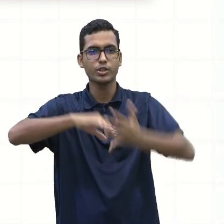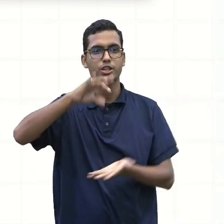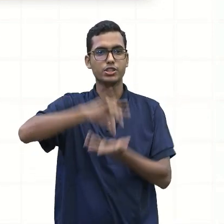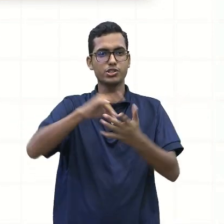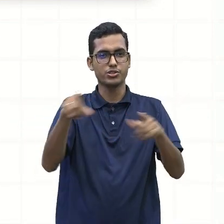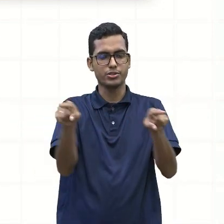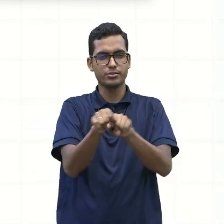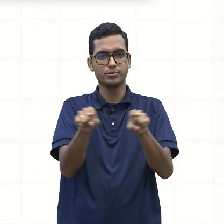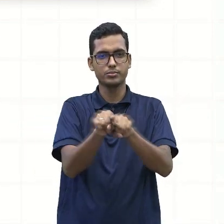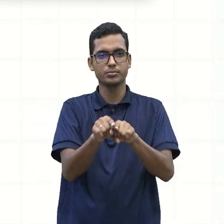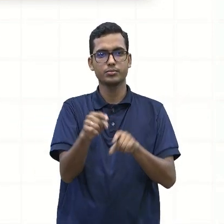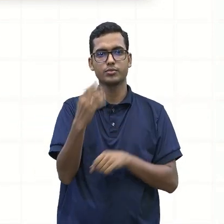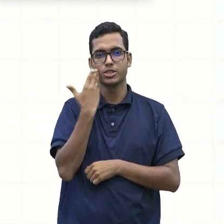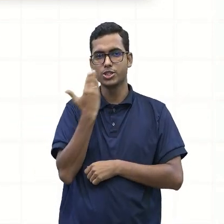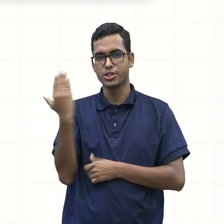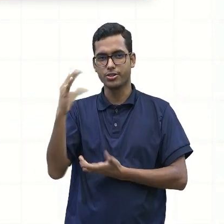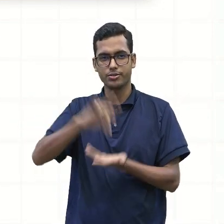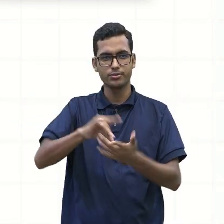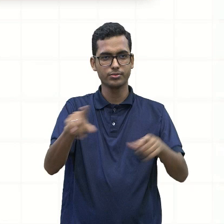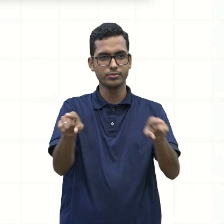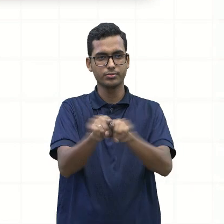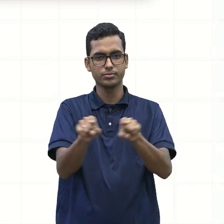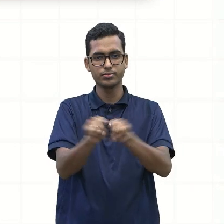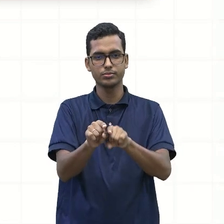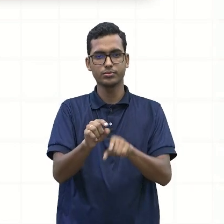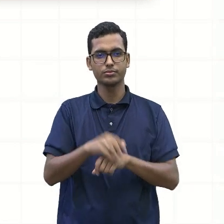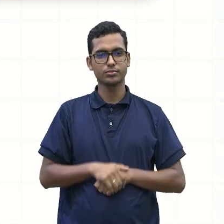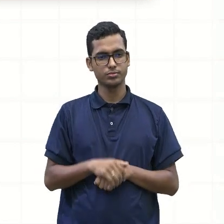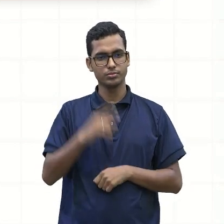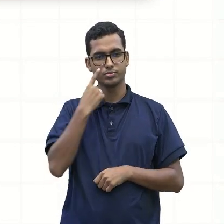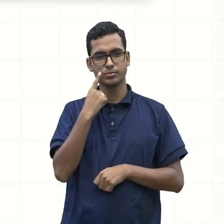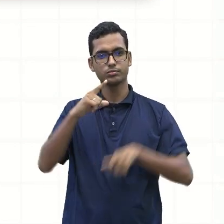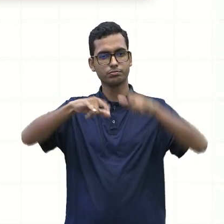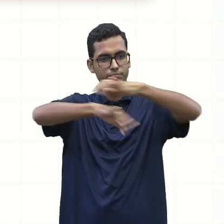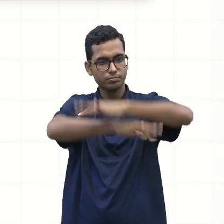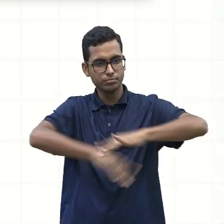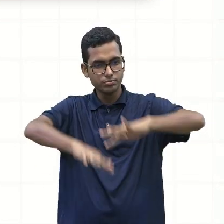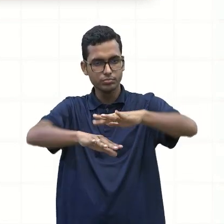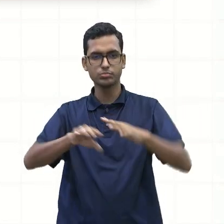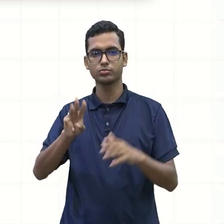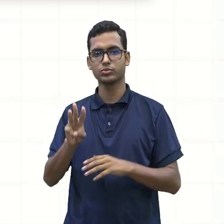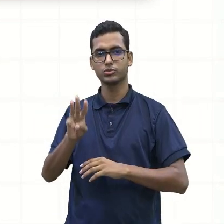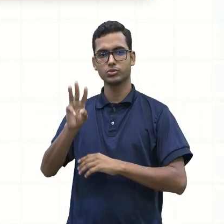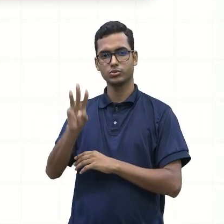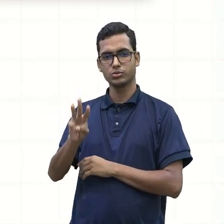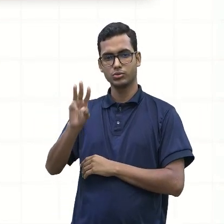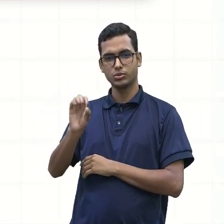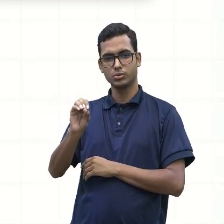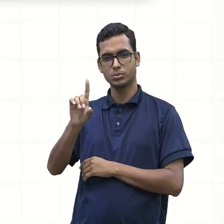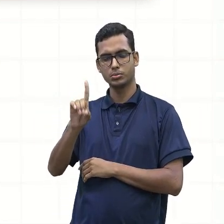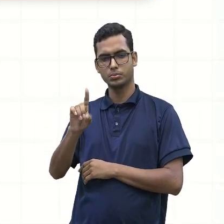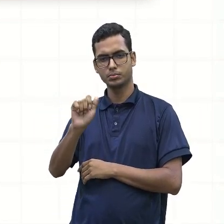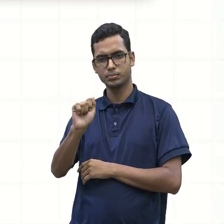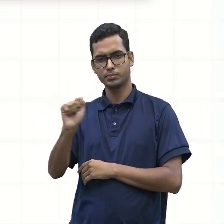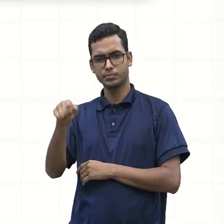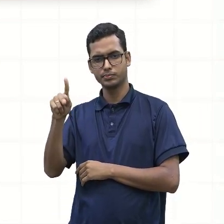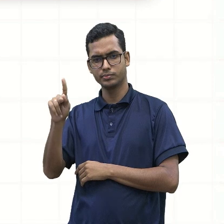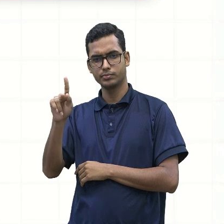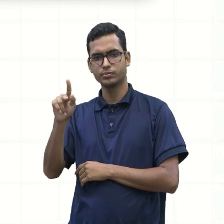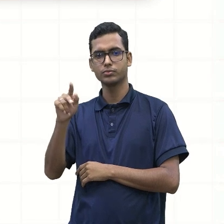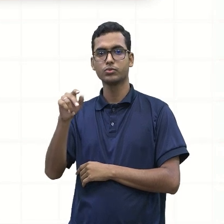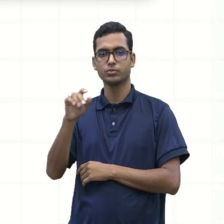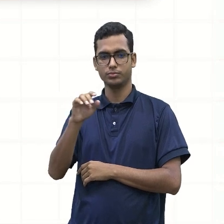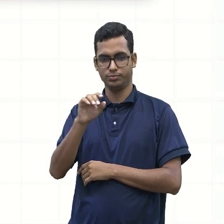Então, começando, nós temos o ritual Uoldab, que era um concurso de beleza masculino praticado pelos